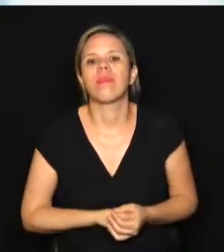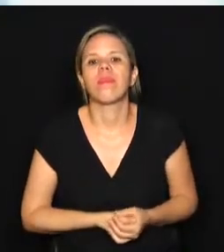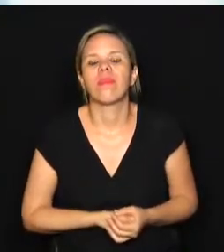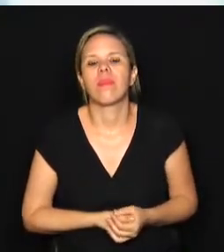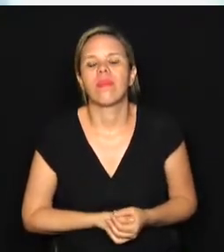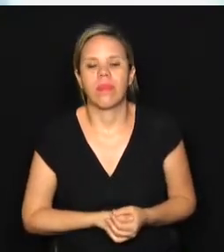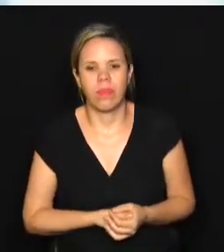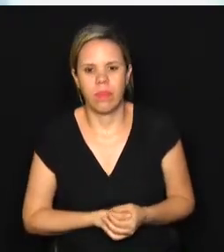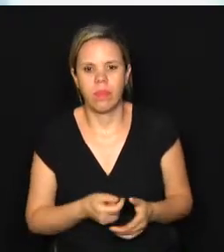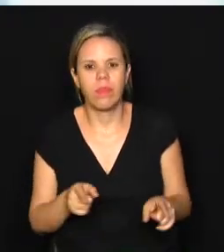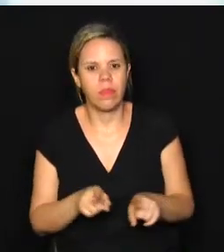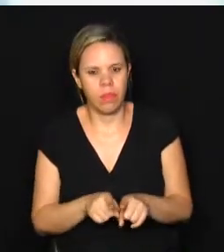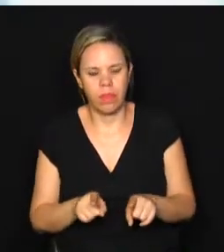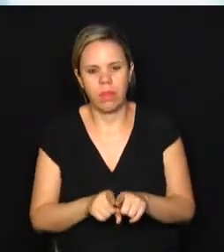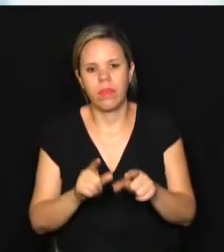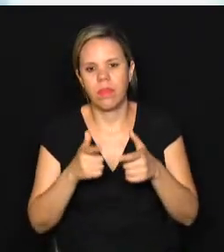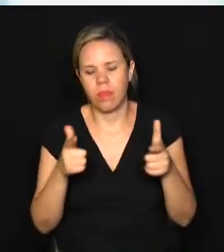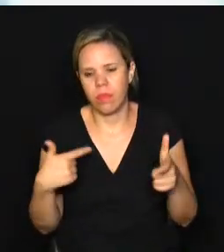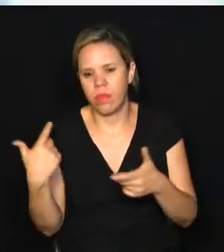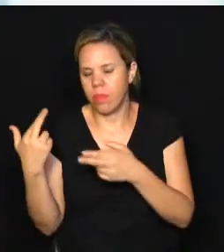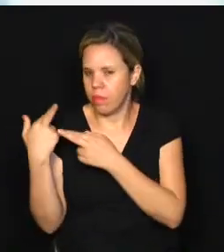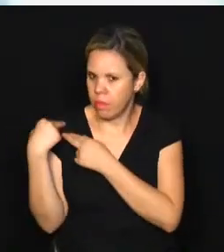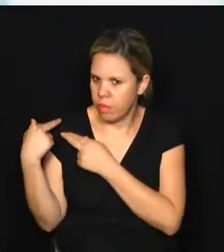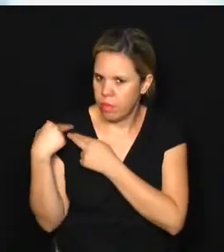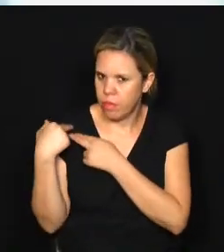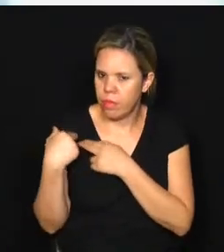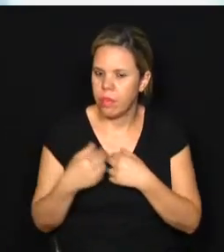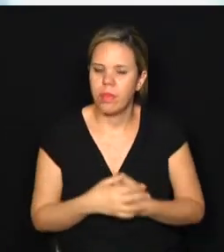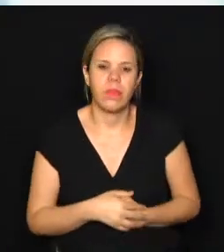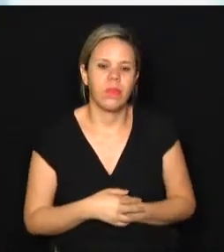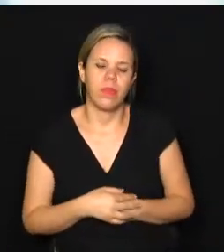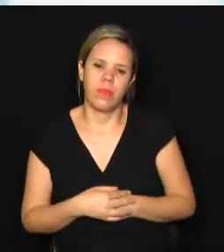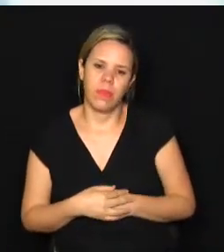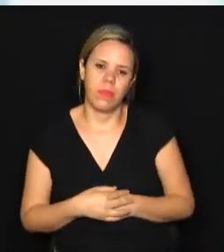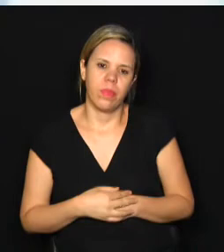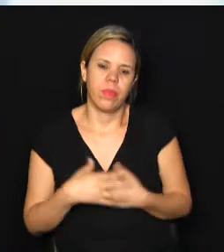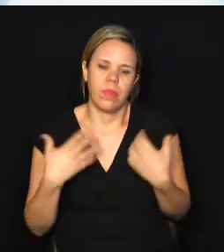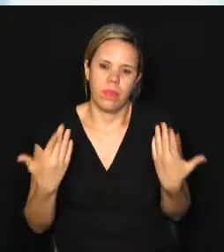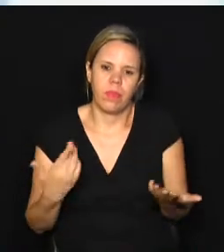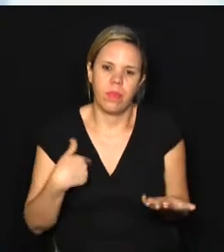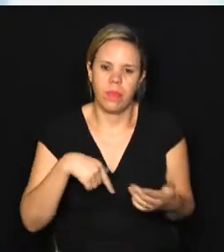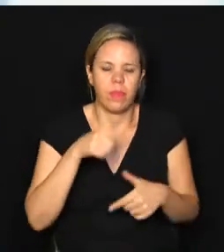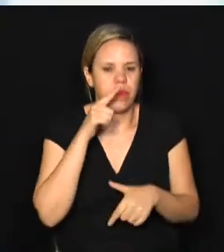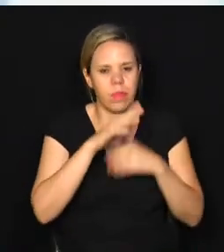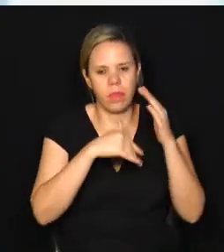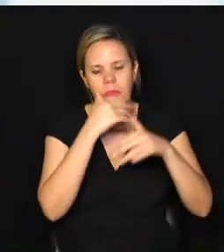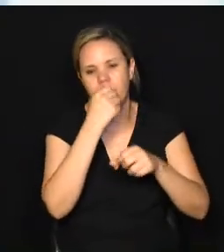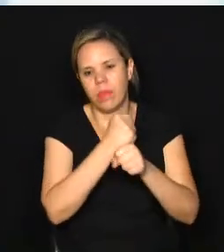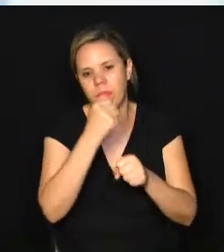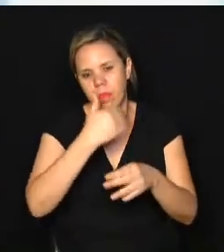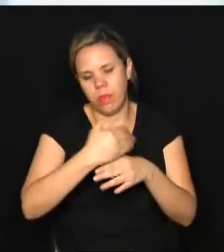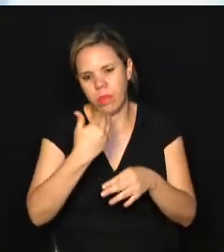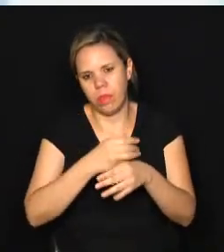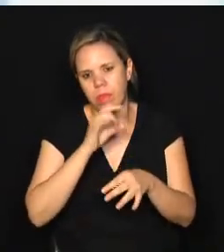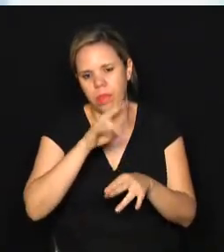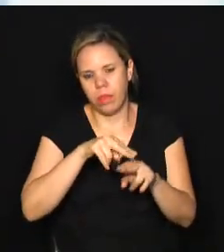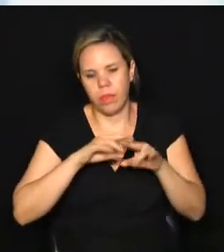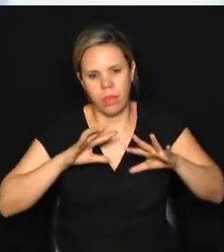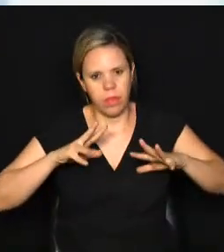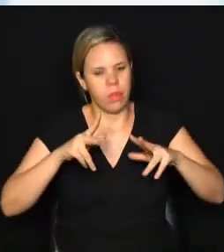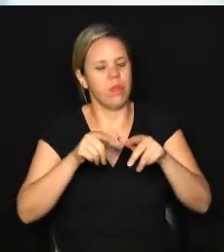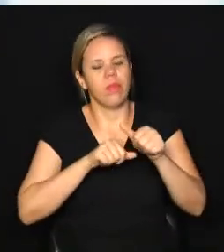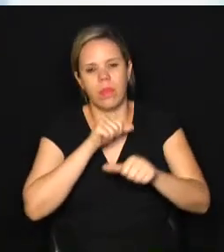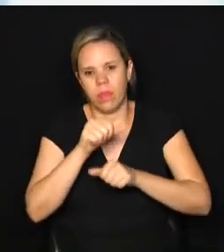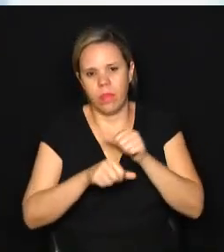E isso também aumenta a nossa responsabilidade, né? Quando a gente vai construir uma barragem, não só por todos os impactos que vão